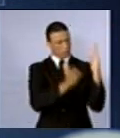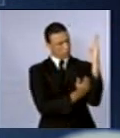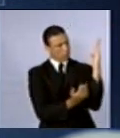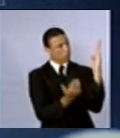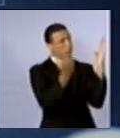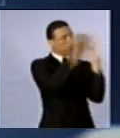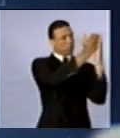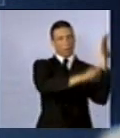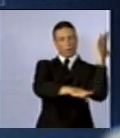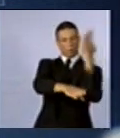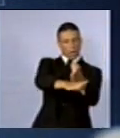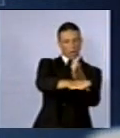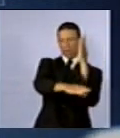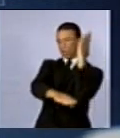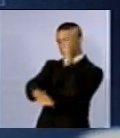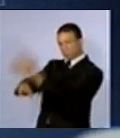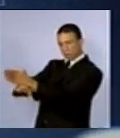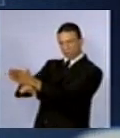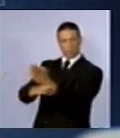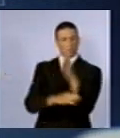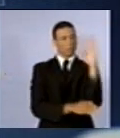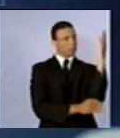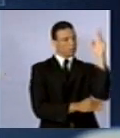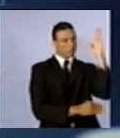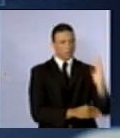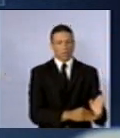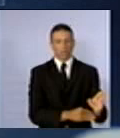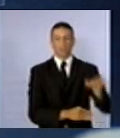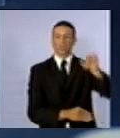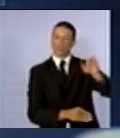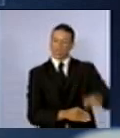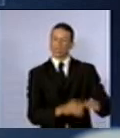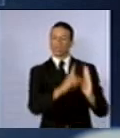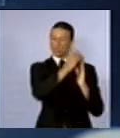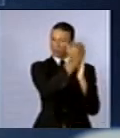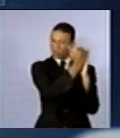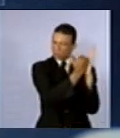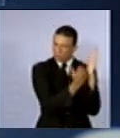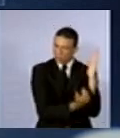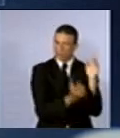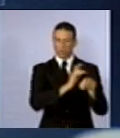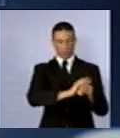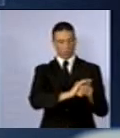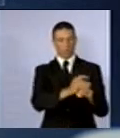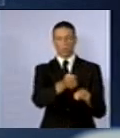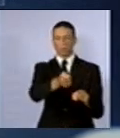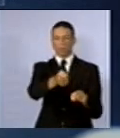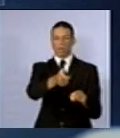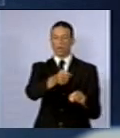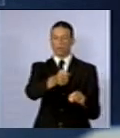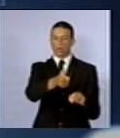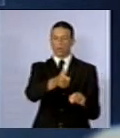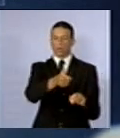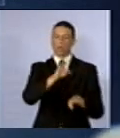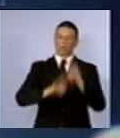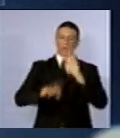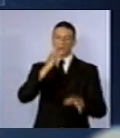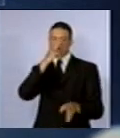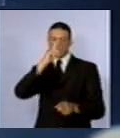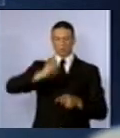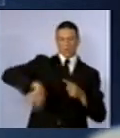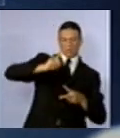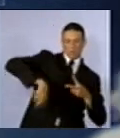superior, tem, entre esses três países, o mais baixo quadro, embora com as devidas restrições, uma vez que